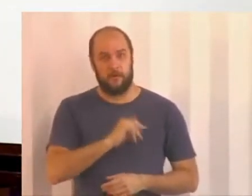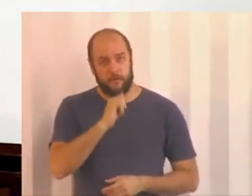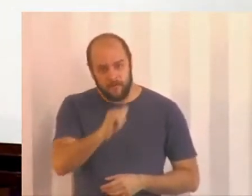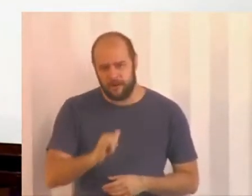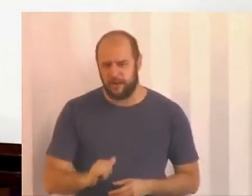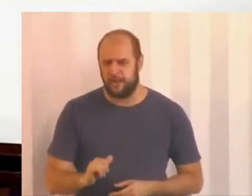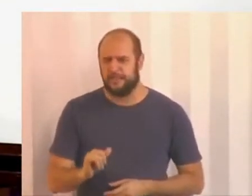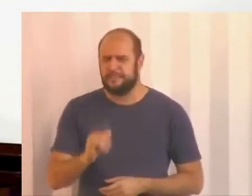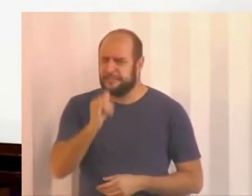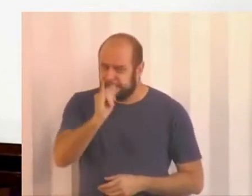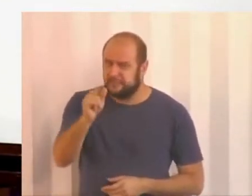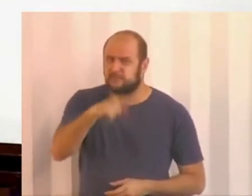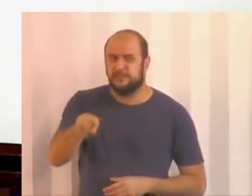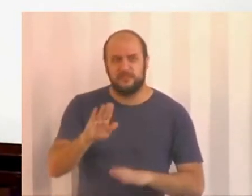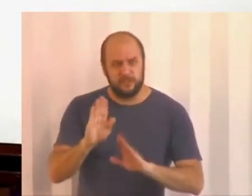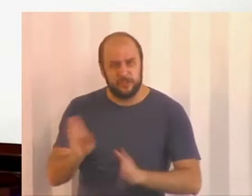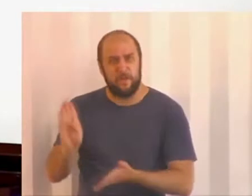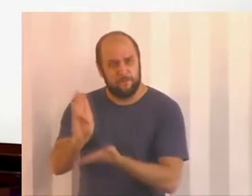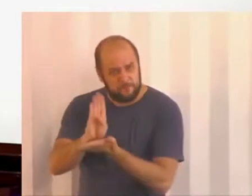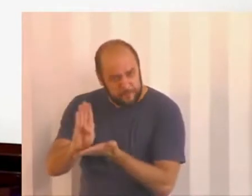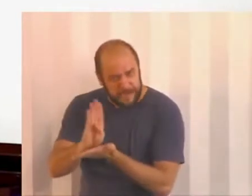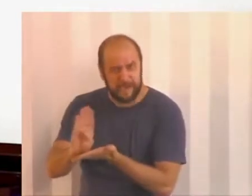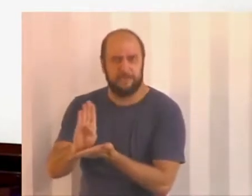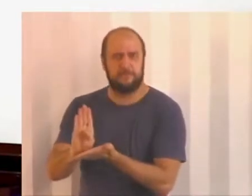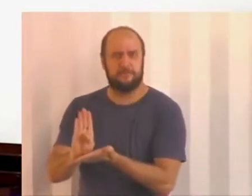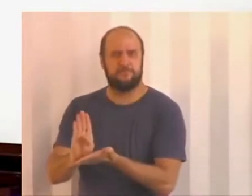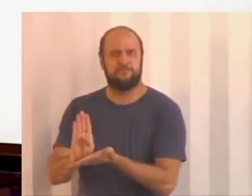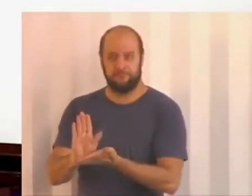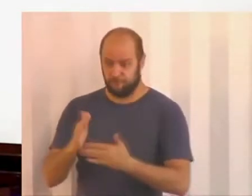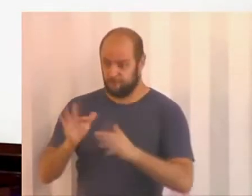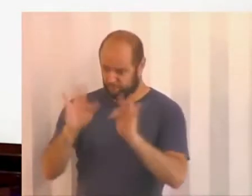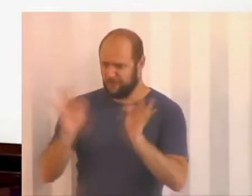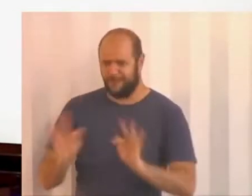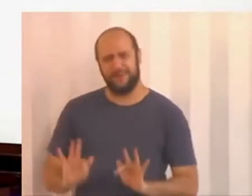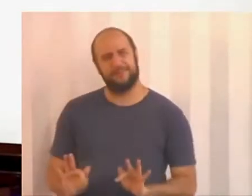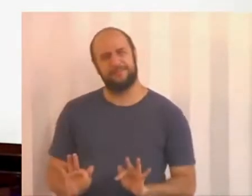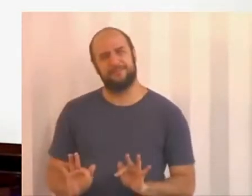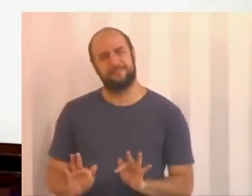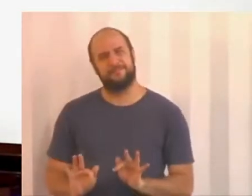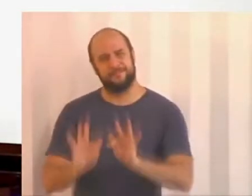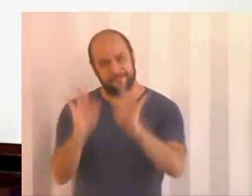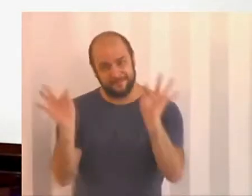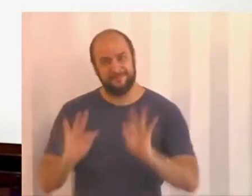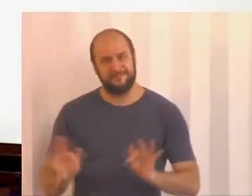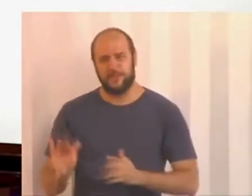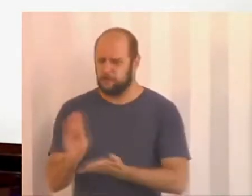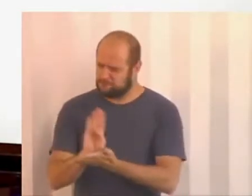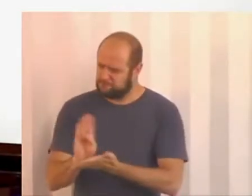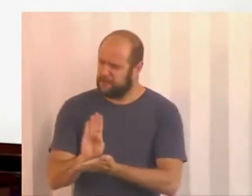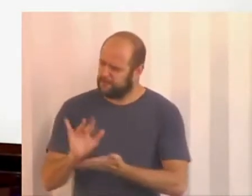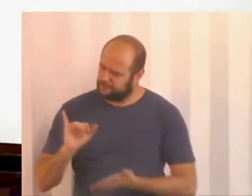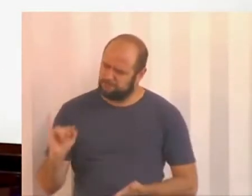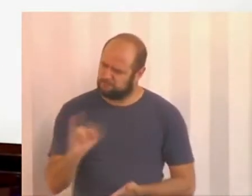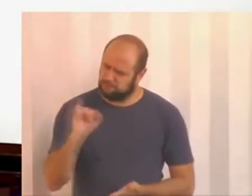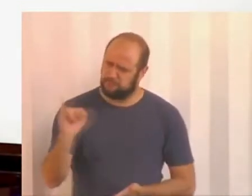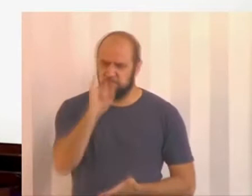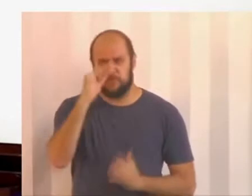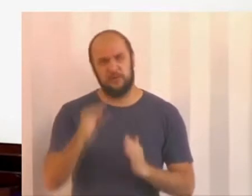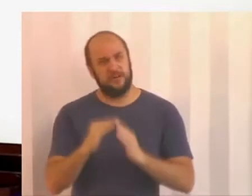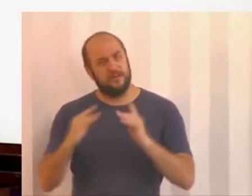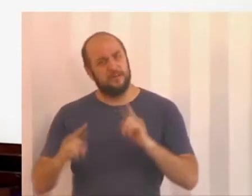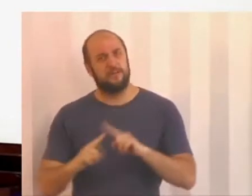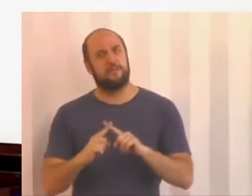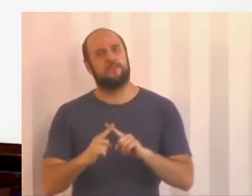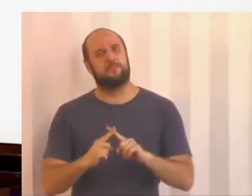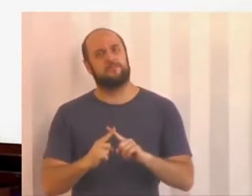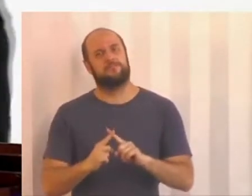esses pilares, então eu estou alegre, porque são pilares fundamentais para uma igreja,